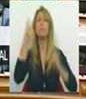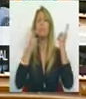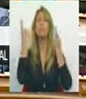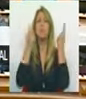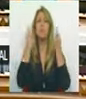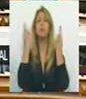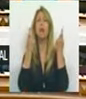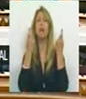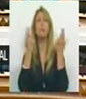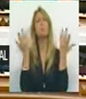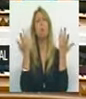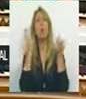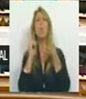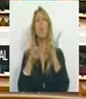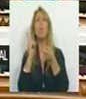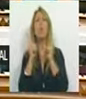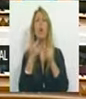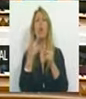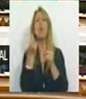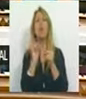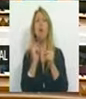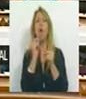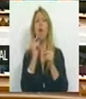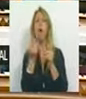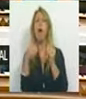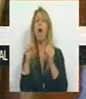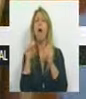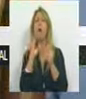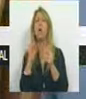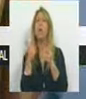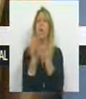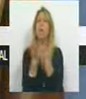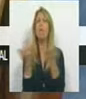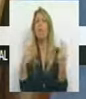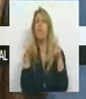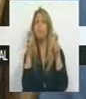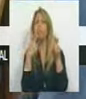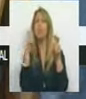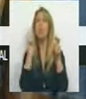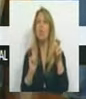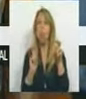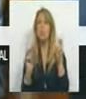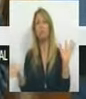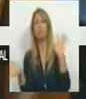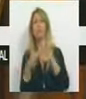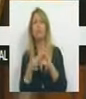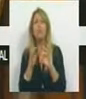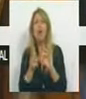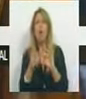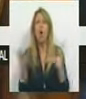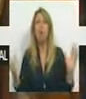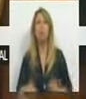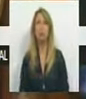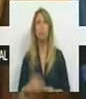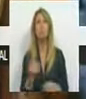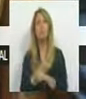o cognome que lhe mais seria apropriado depois de tanta intervenção. E